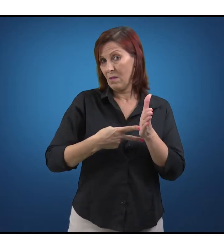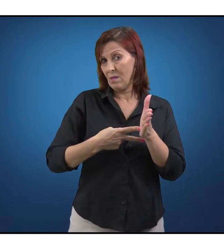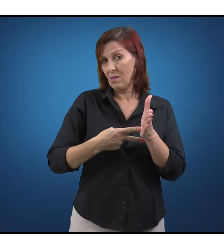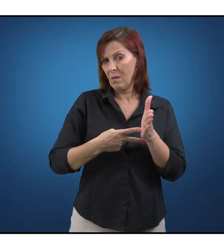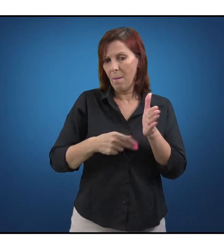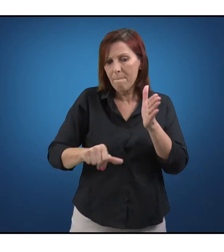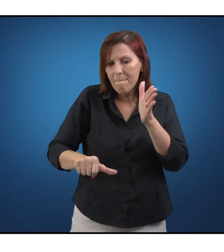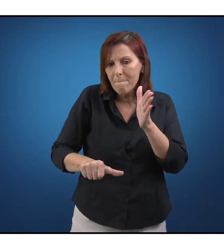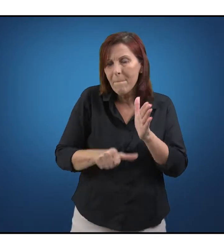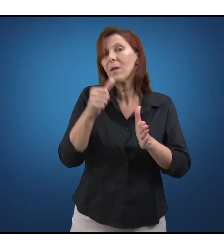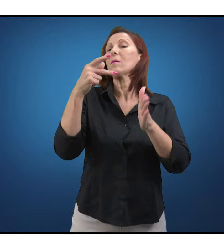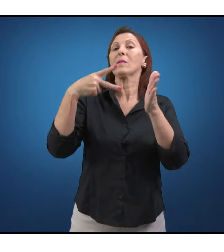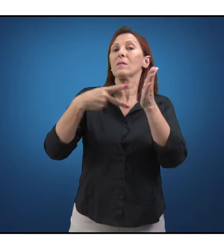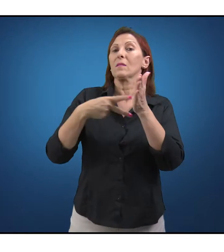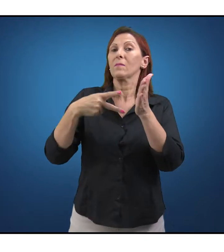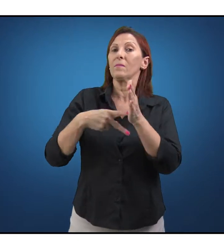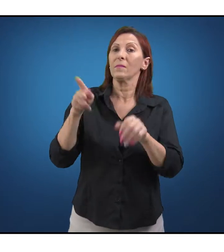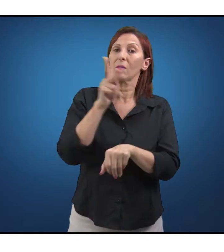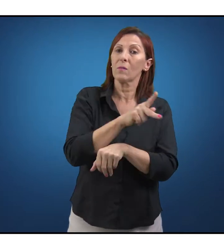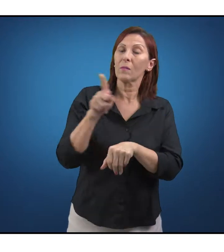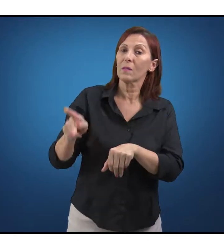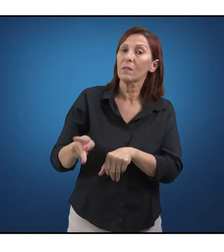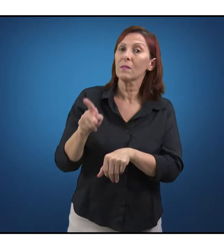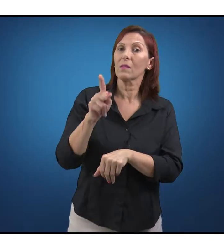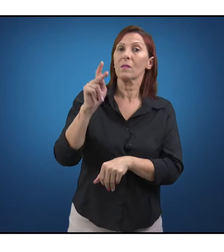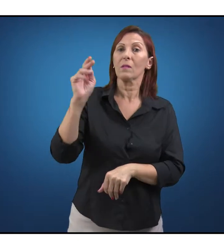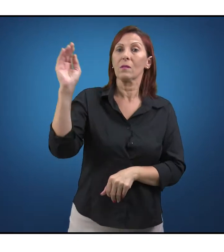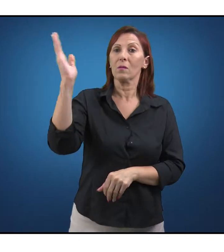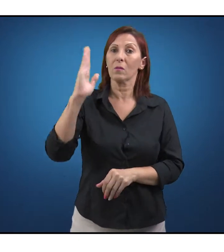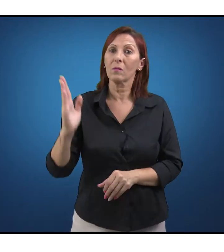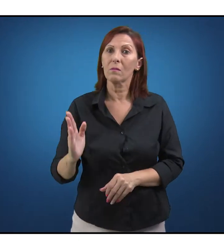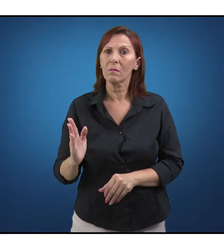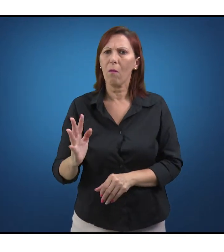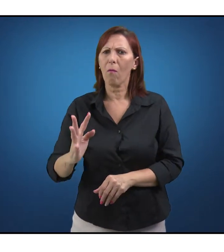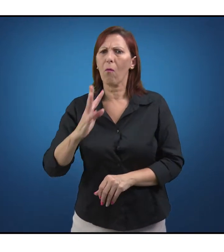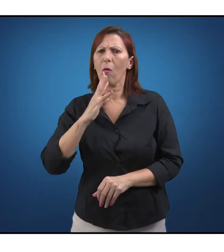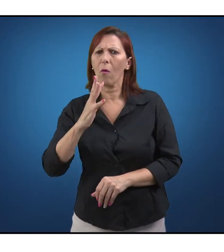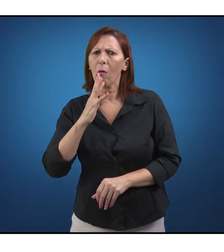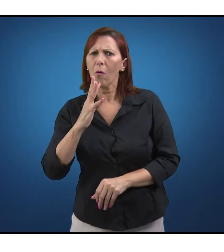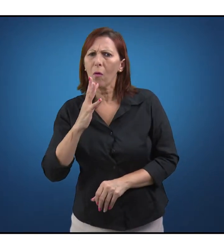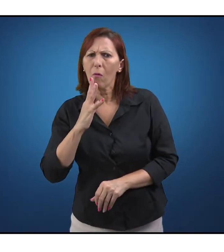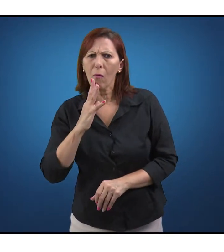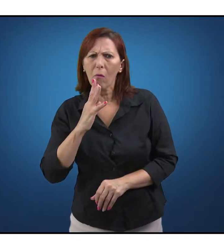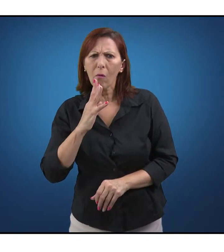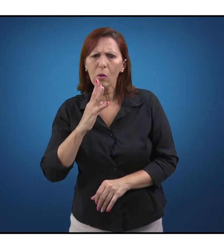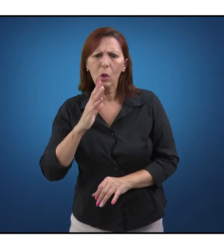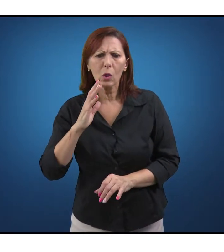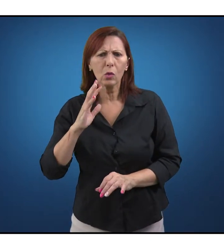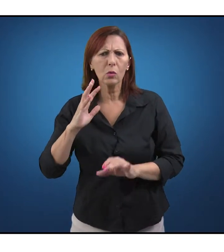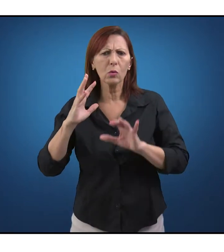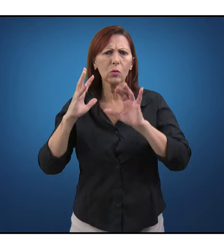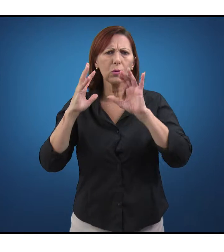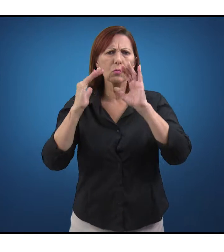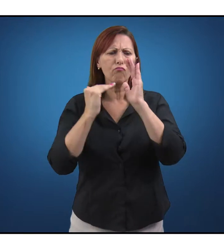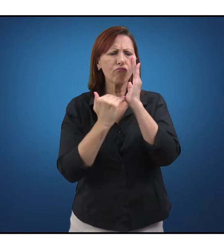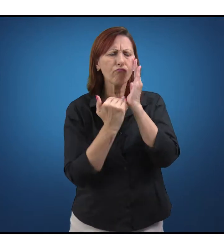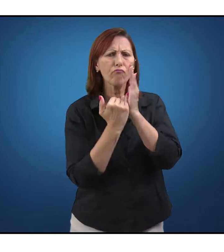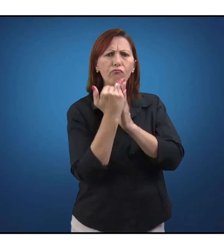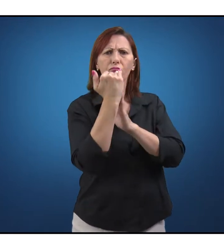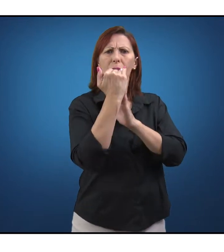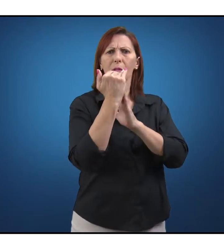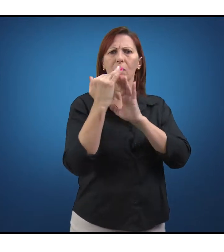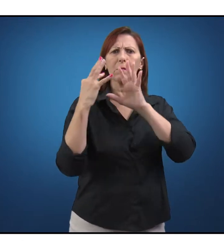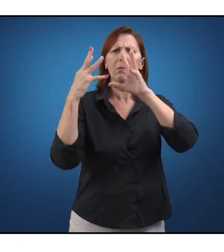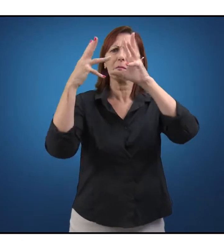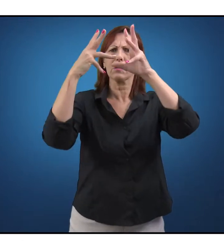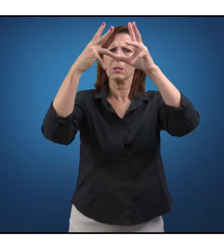é o primeiro sindicato de professores do Brasil reconhecido a nível das